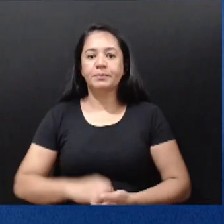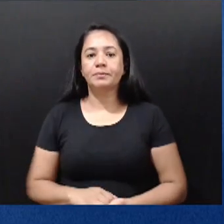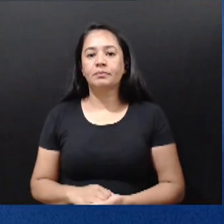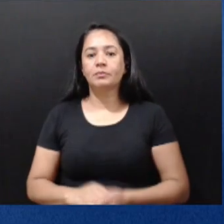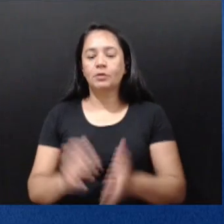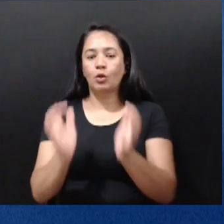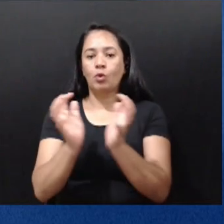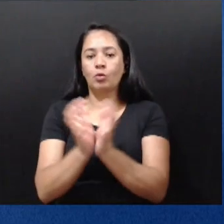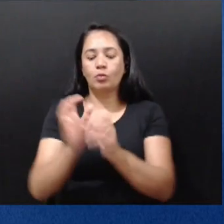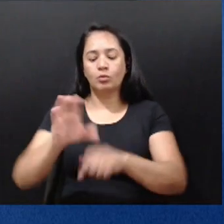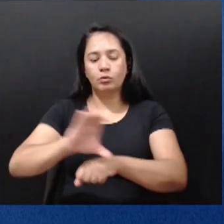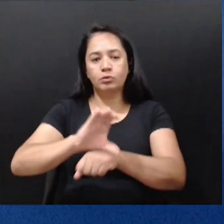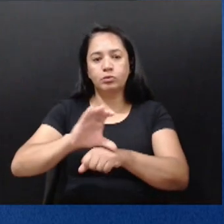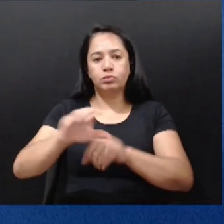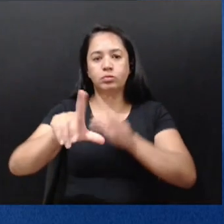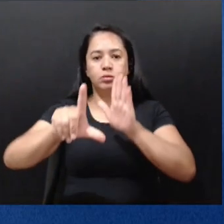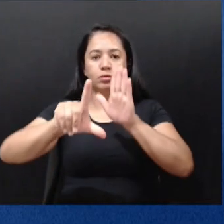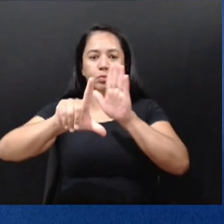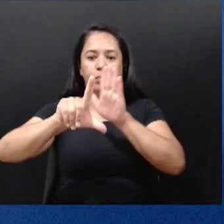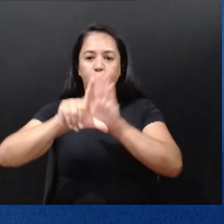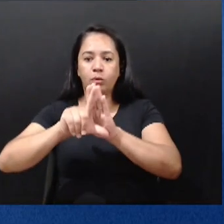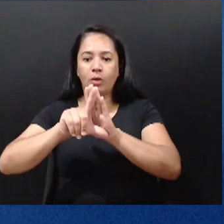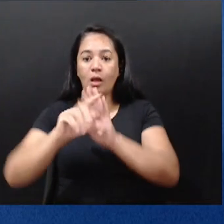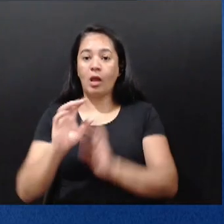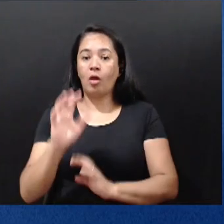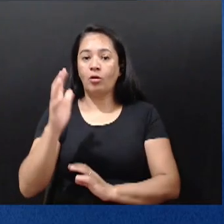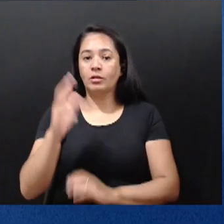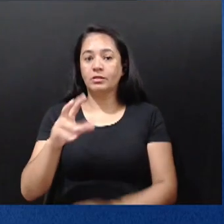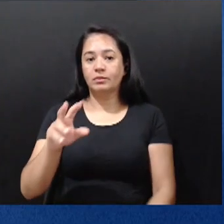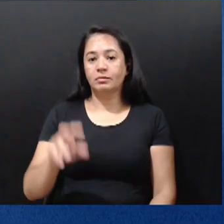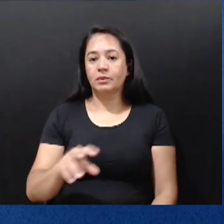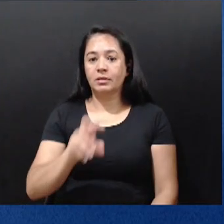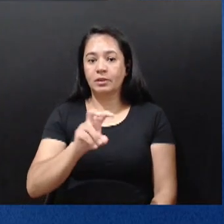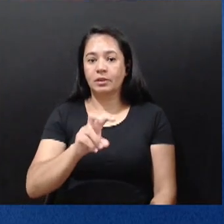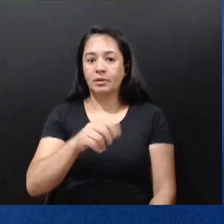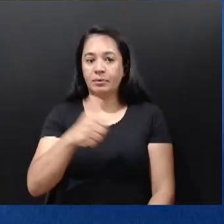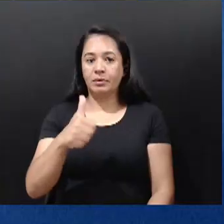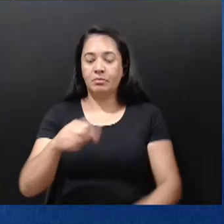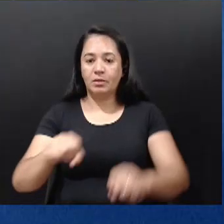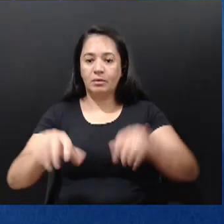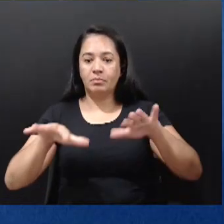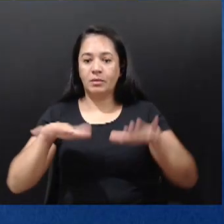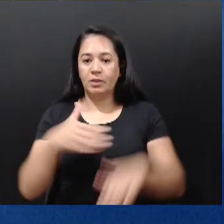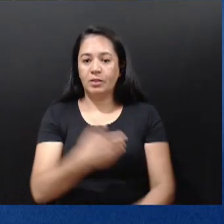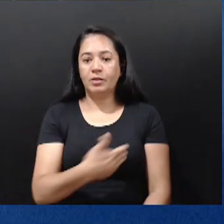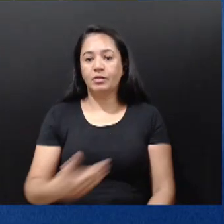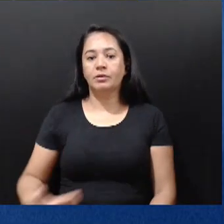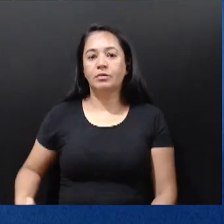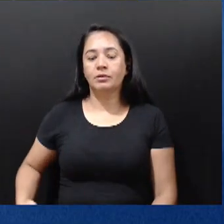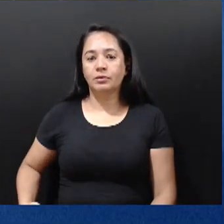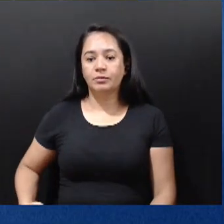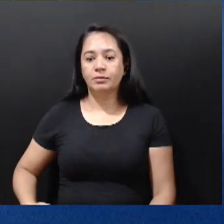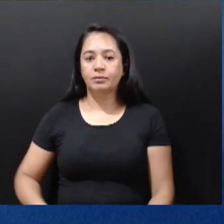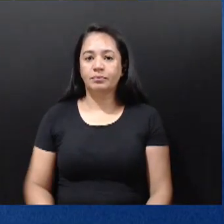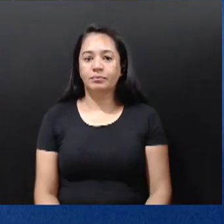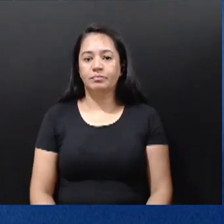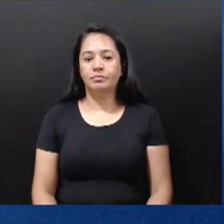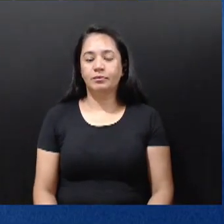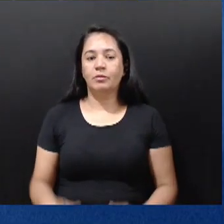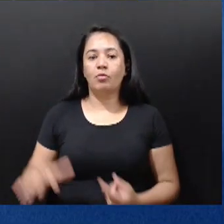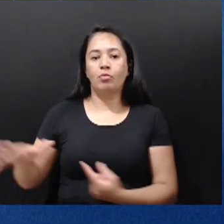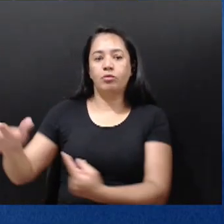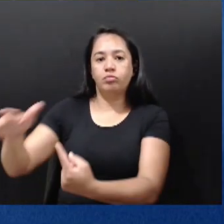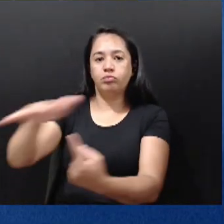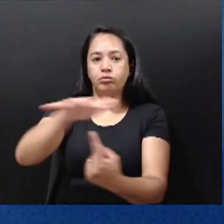Constituição e Legalidade realiza a 51ª audiência pública. No Giro Ambiental,